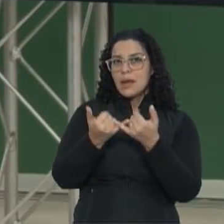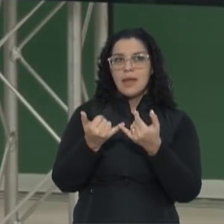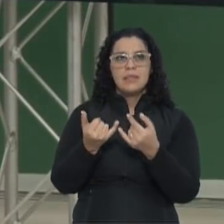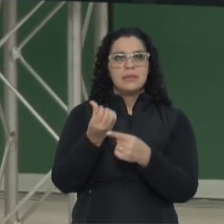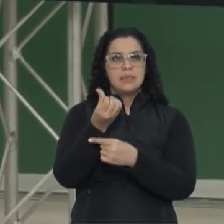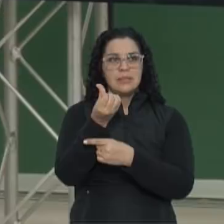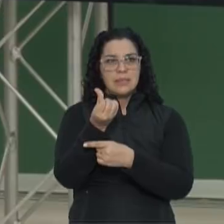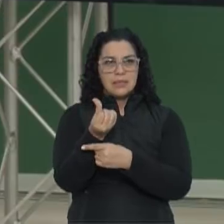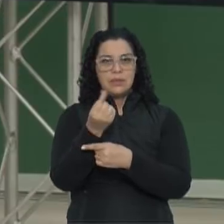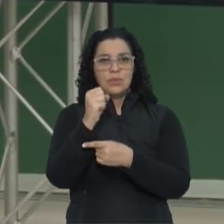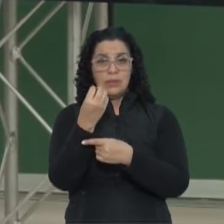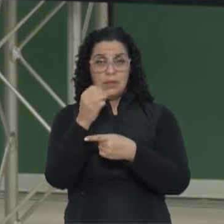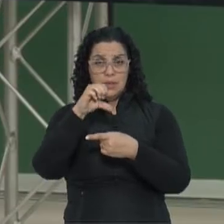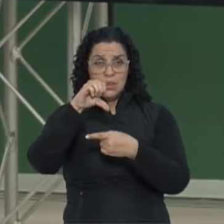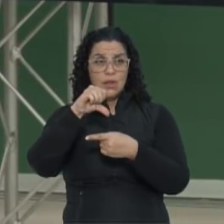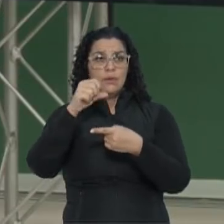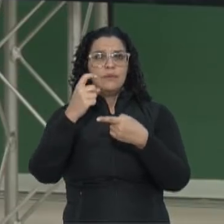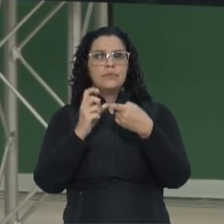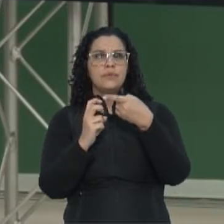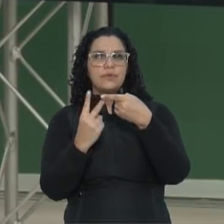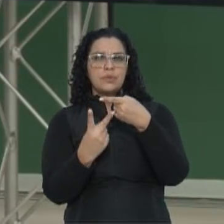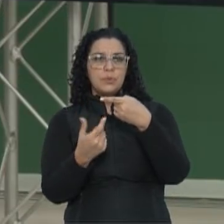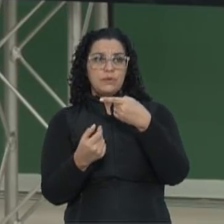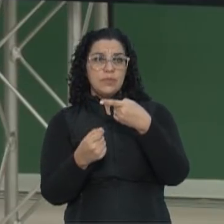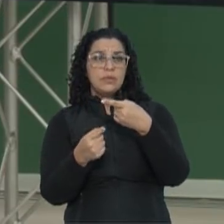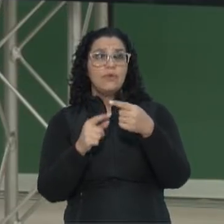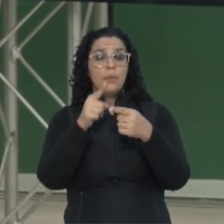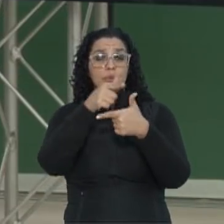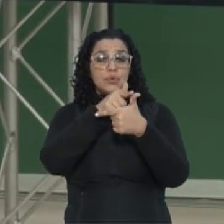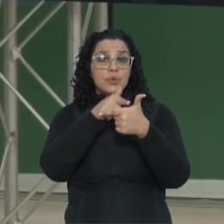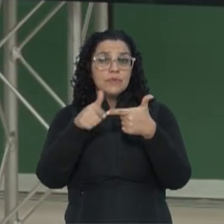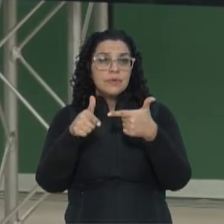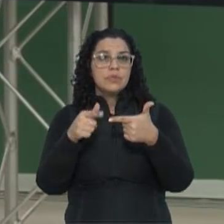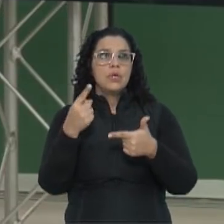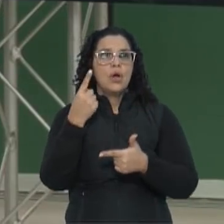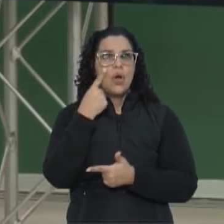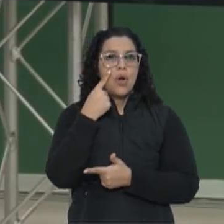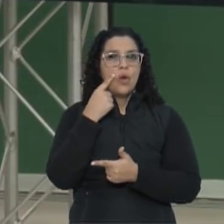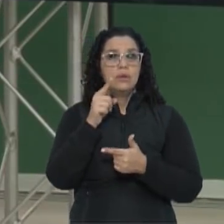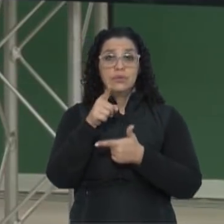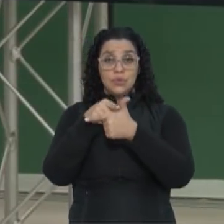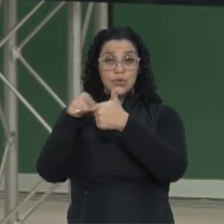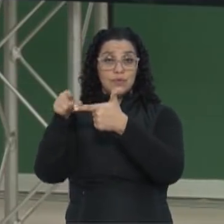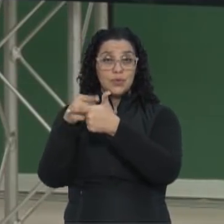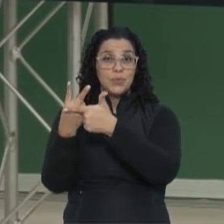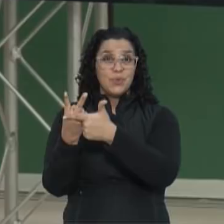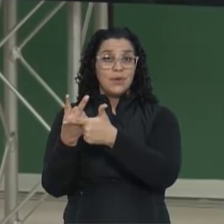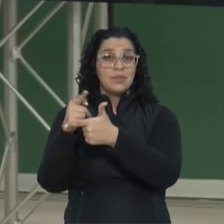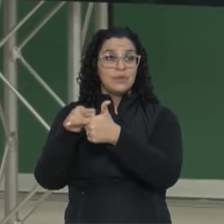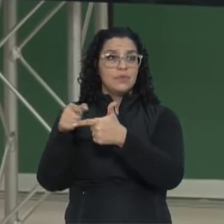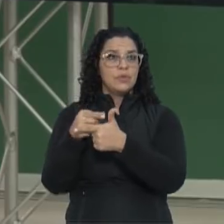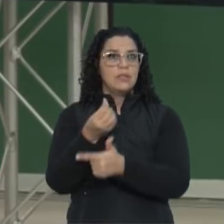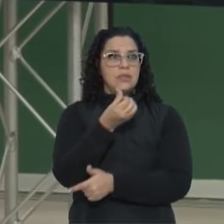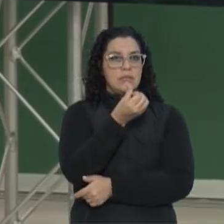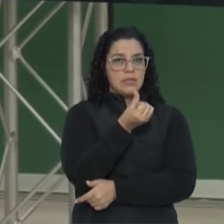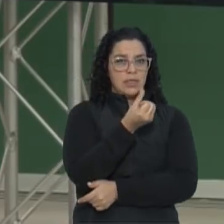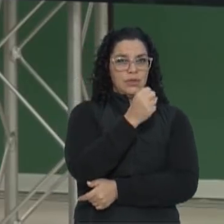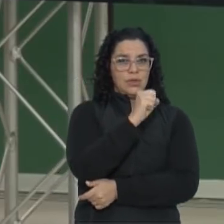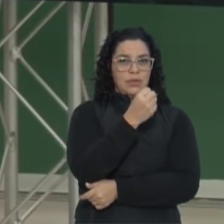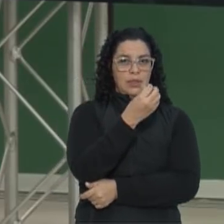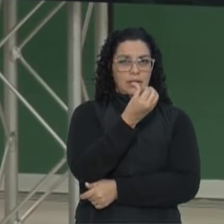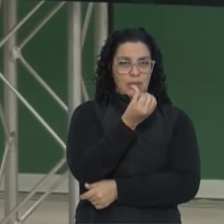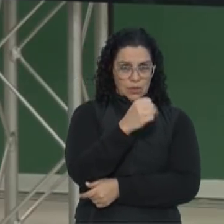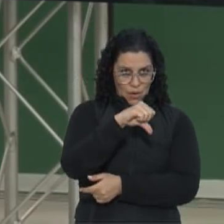como a divisão de dois números inteiros. Olha lá, dois números inteiros, não é?